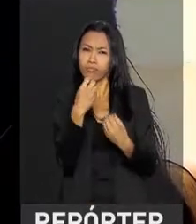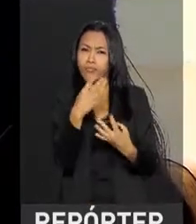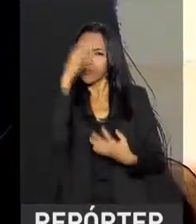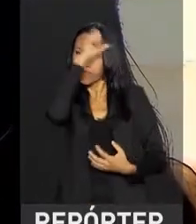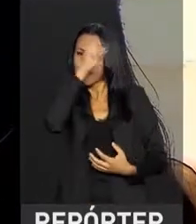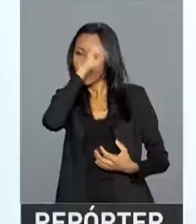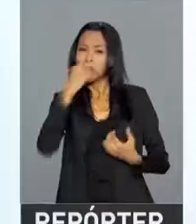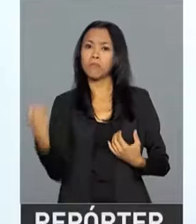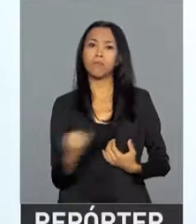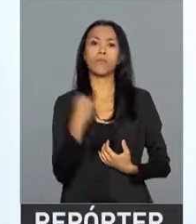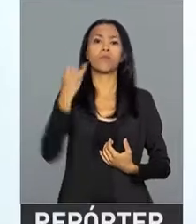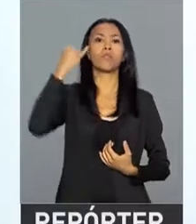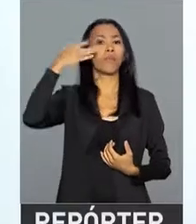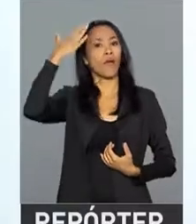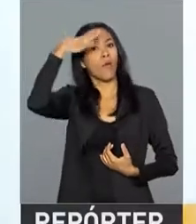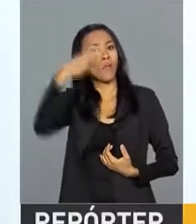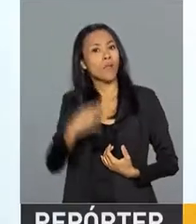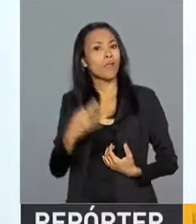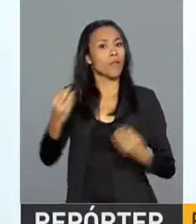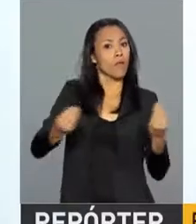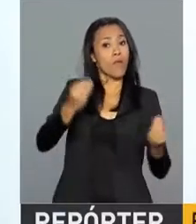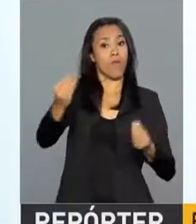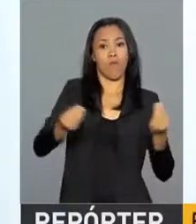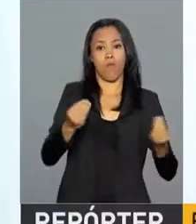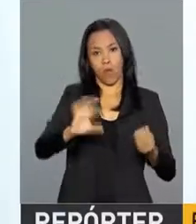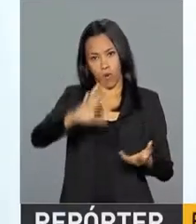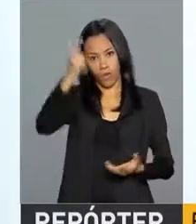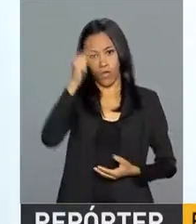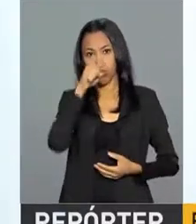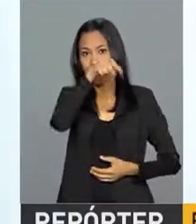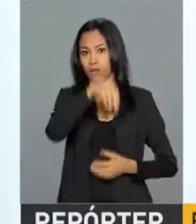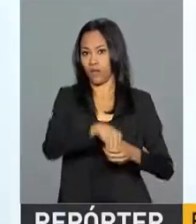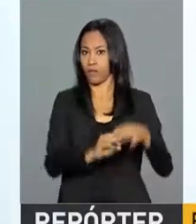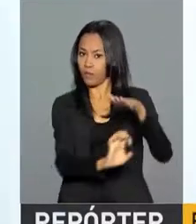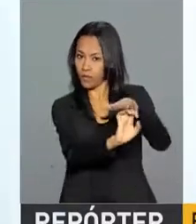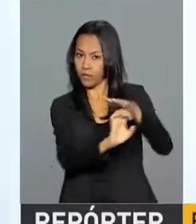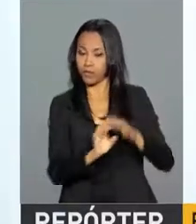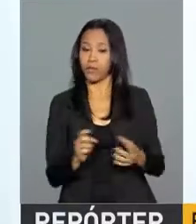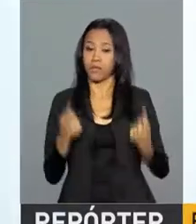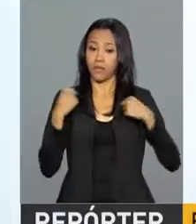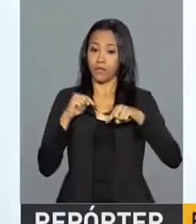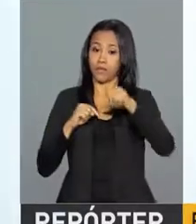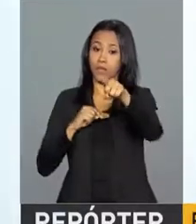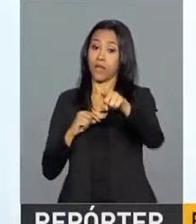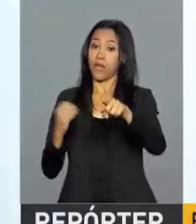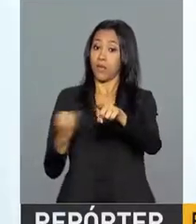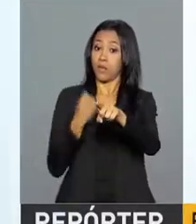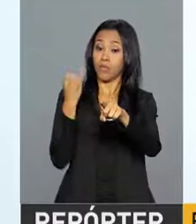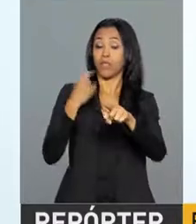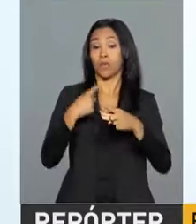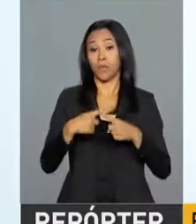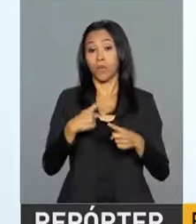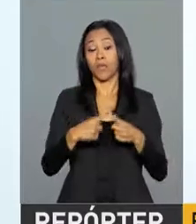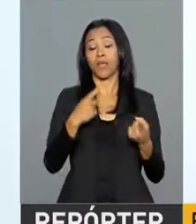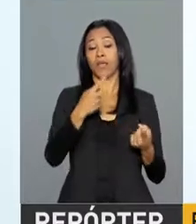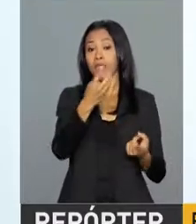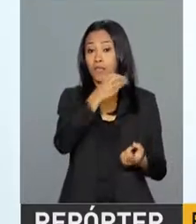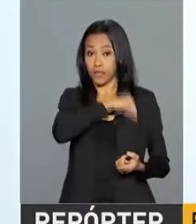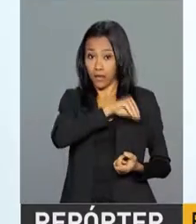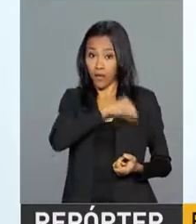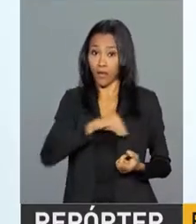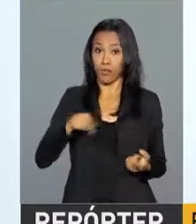funciona o mercado a lei é fundamental porque ela possibilita lá ela gera renda para as famílias desses jovens